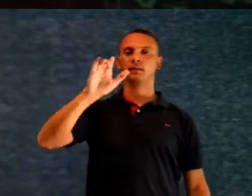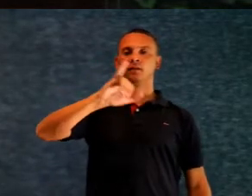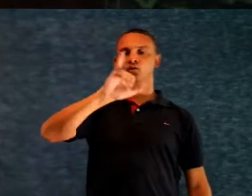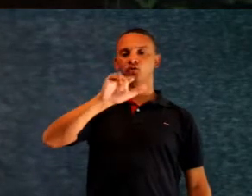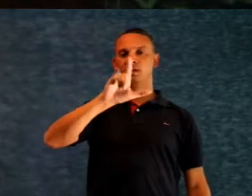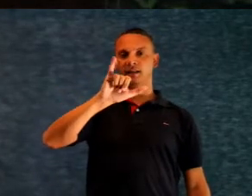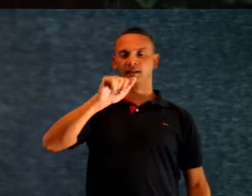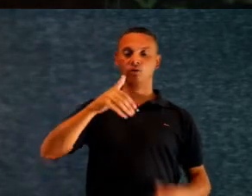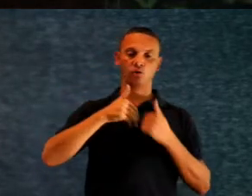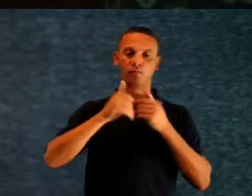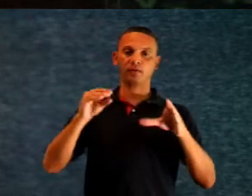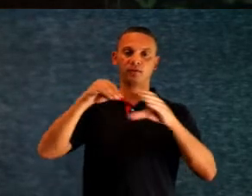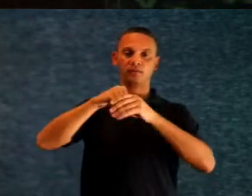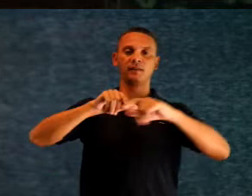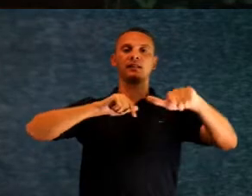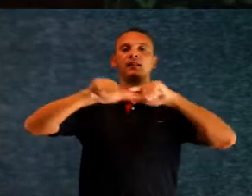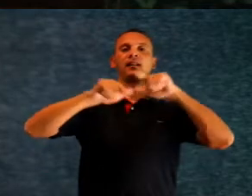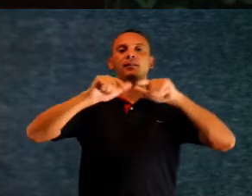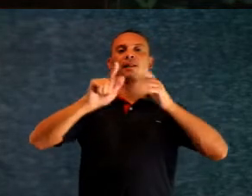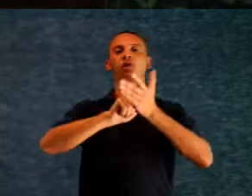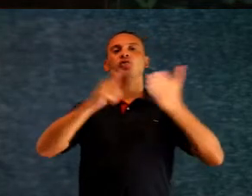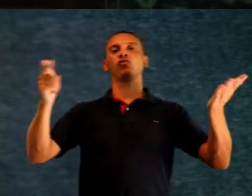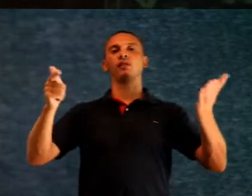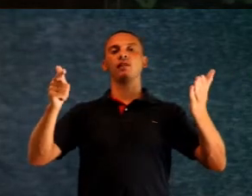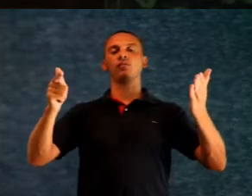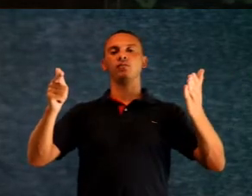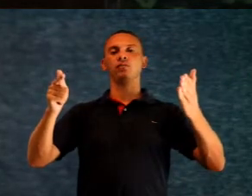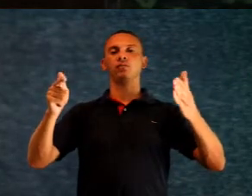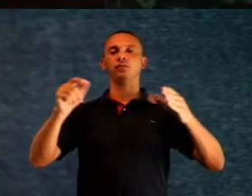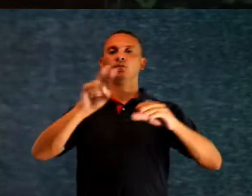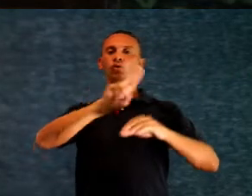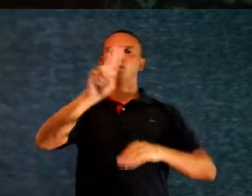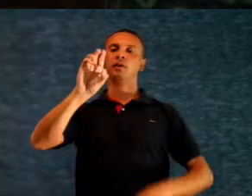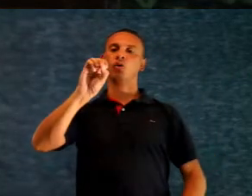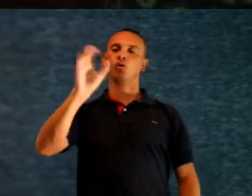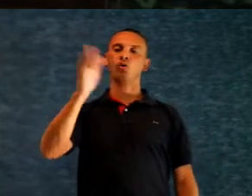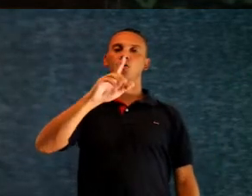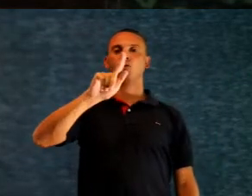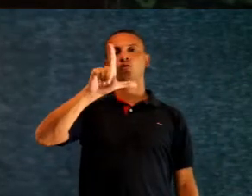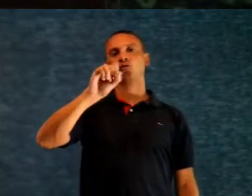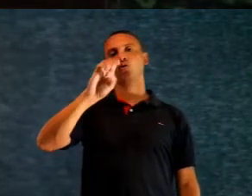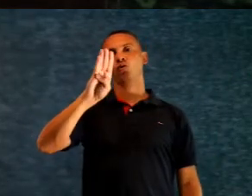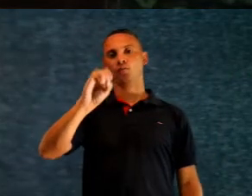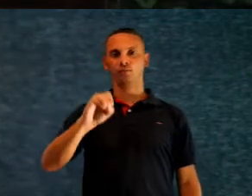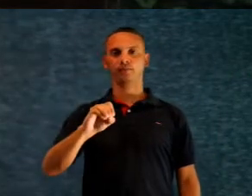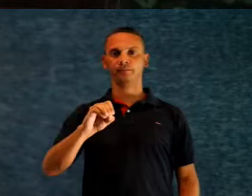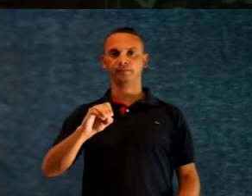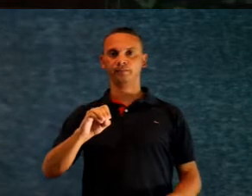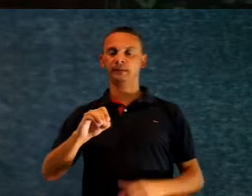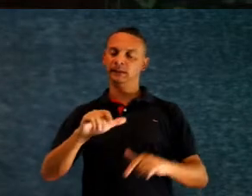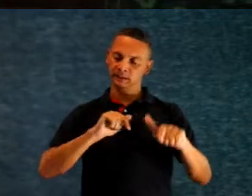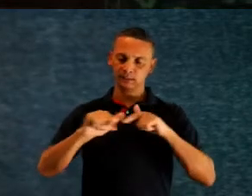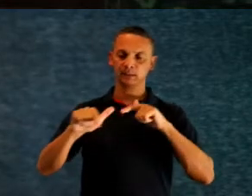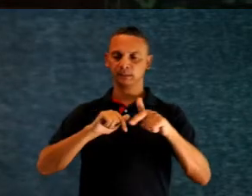Globo, colaboração que se estendeu por 10 anos até quase a morte pelo câncer a que resistiu durante todo